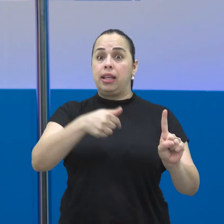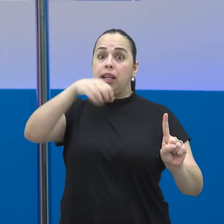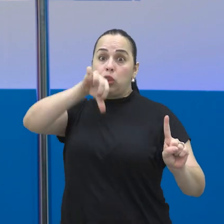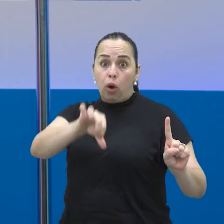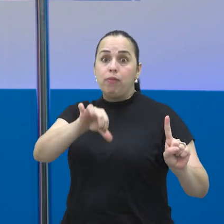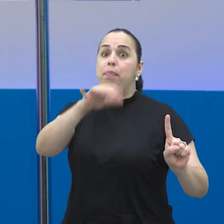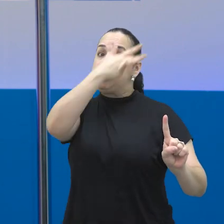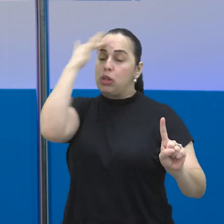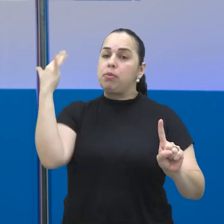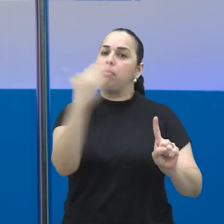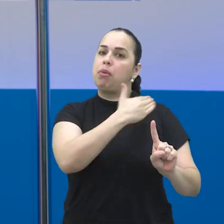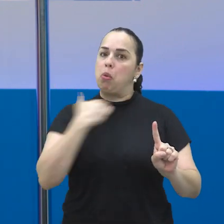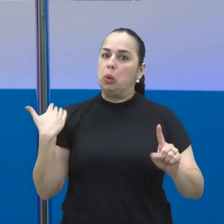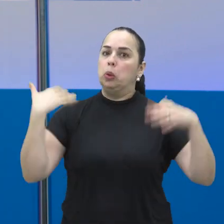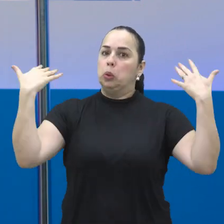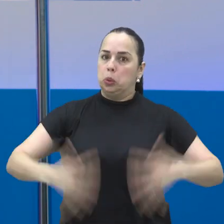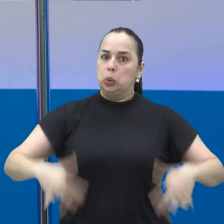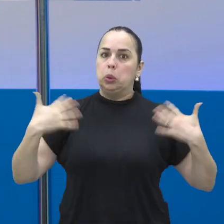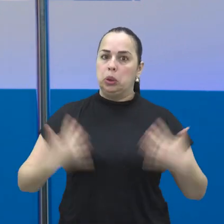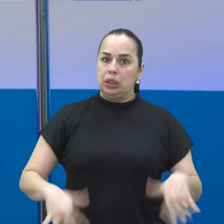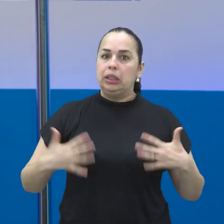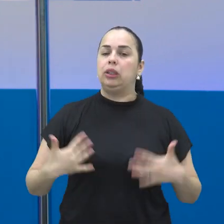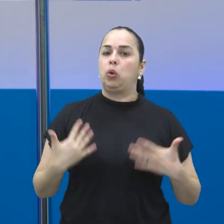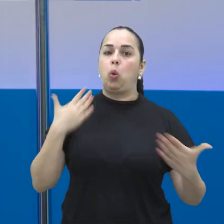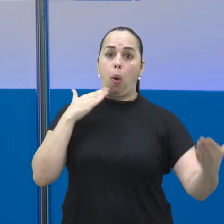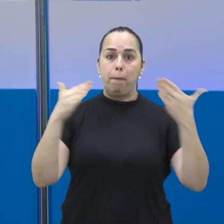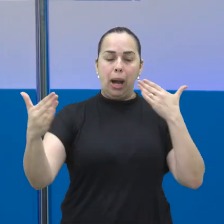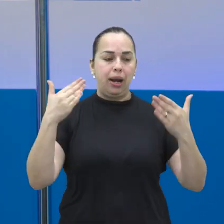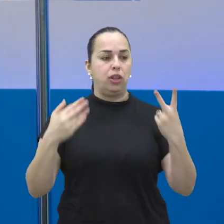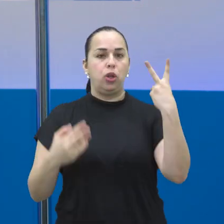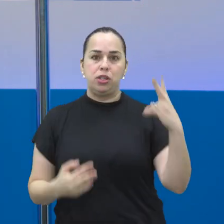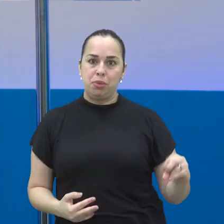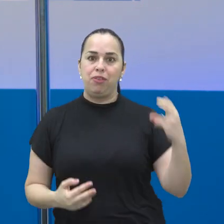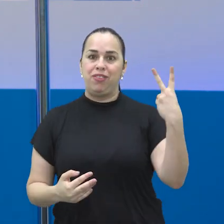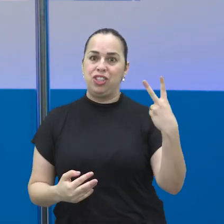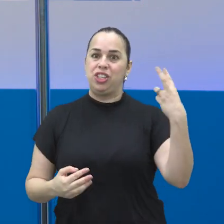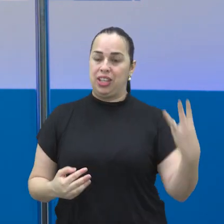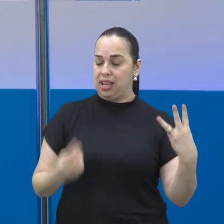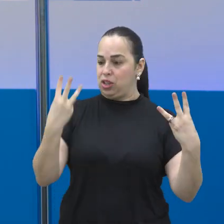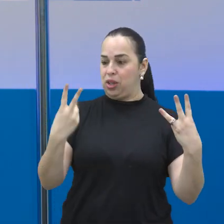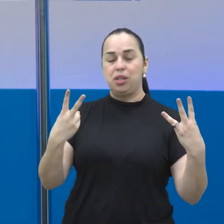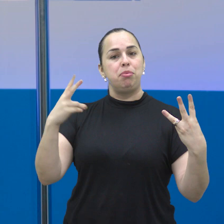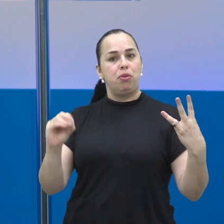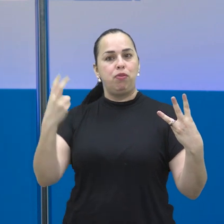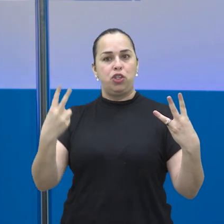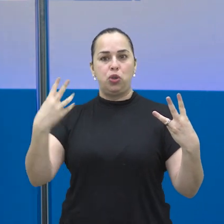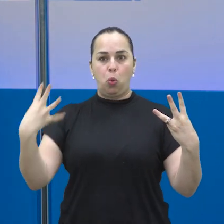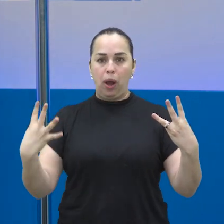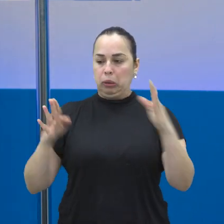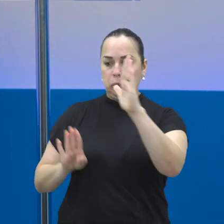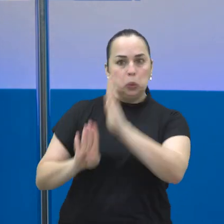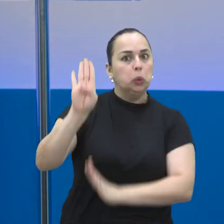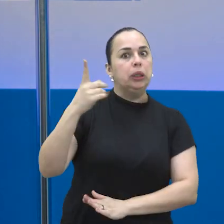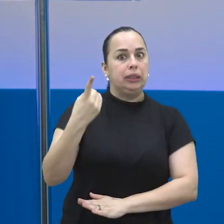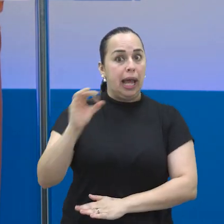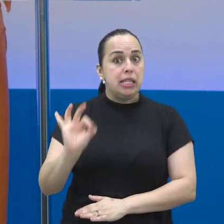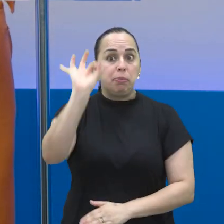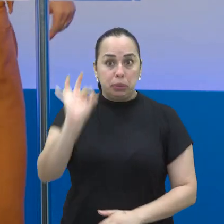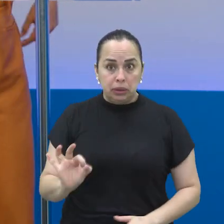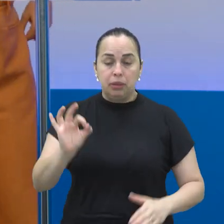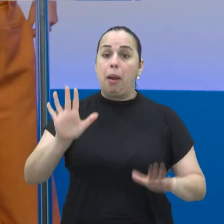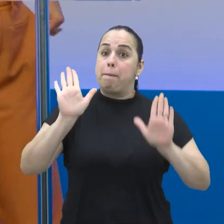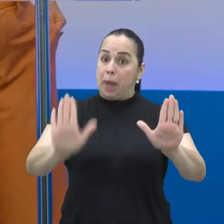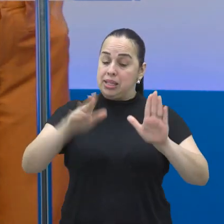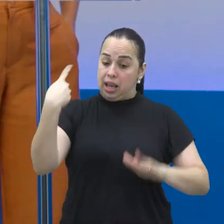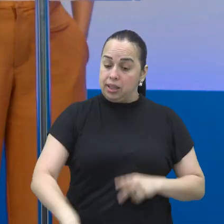trânsito. Bastante alto esse número, né? Representa, inclusive, uma alta de 10% na comparação com o mesmo período do ano passado.